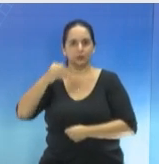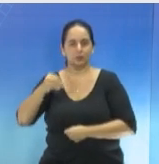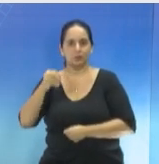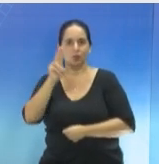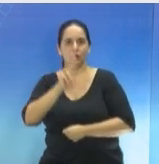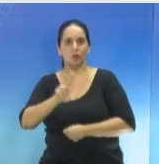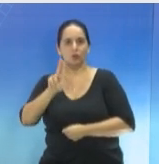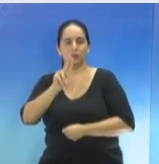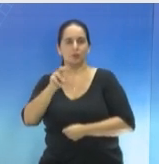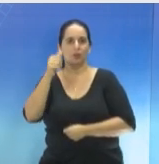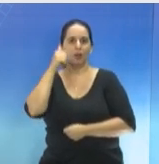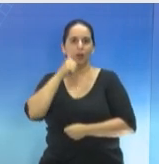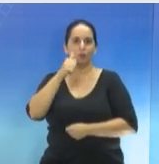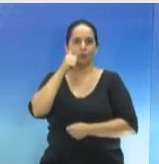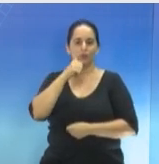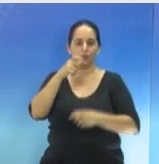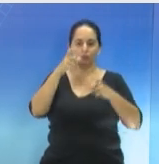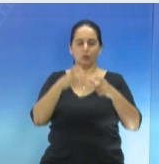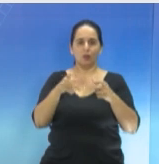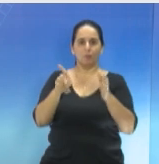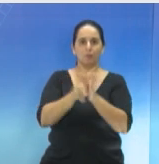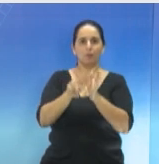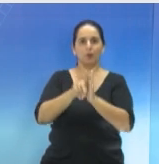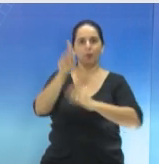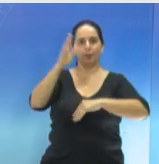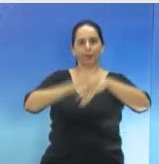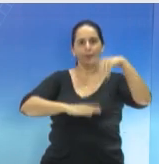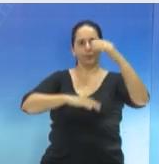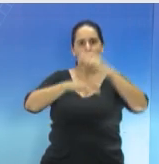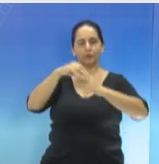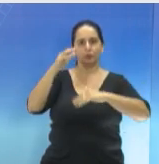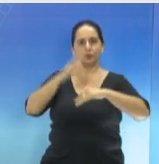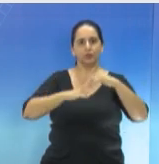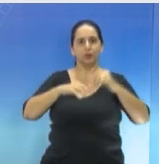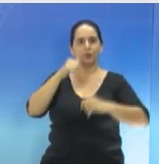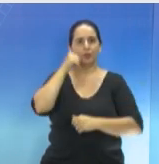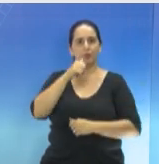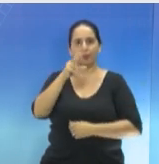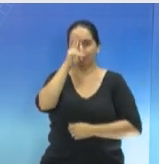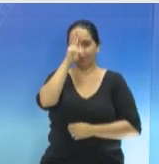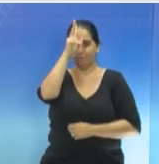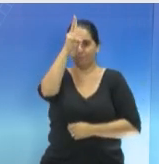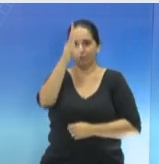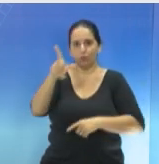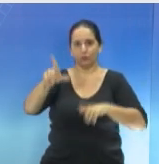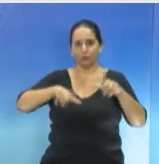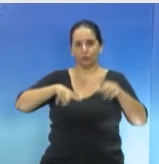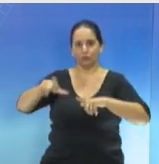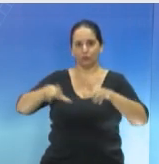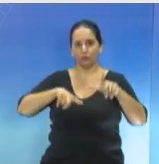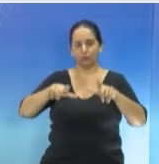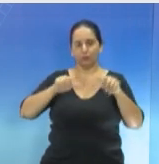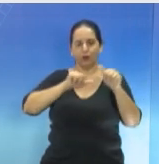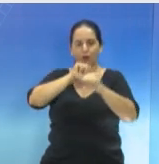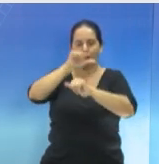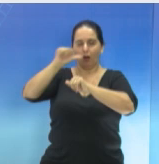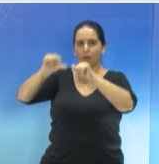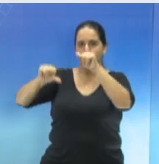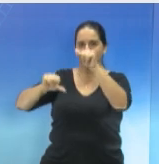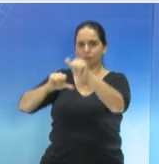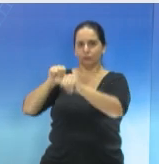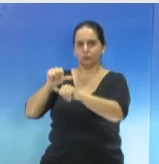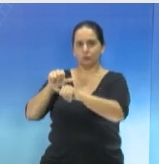utilizando personagens femininas em um ambiente profissional em que as mulheres são a força de um trabalho e sofrem